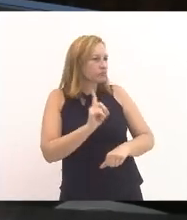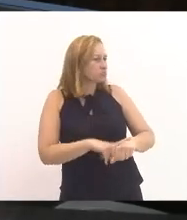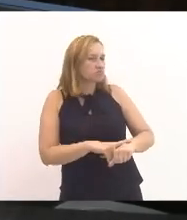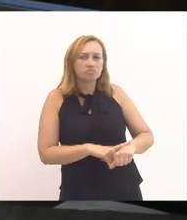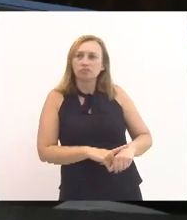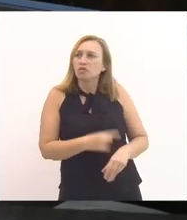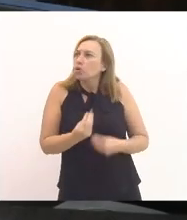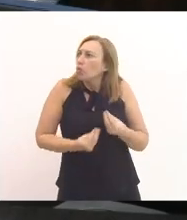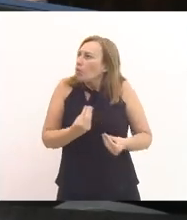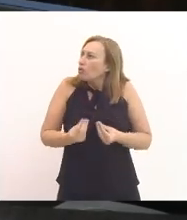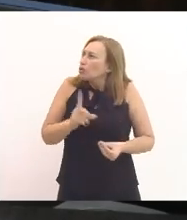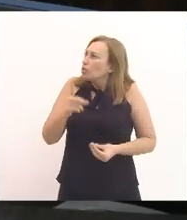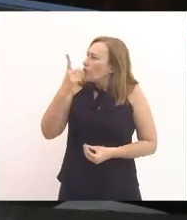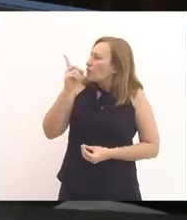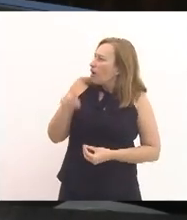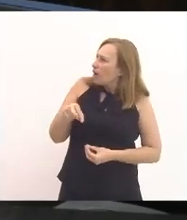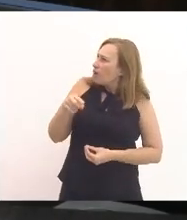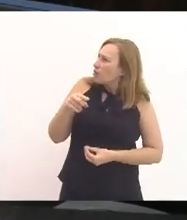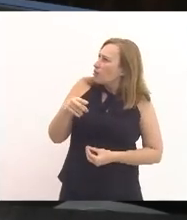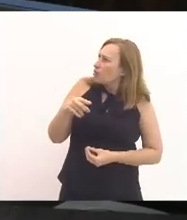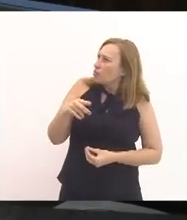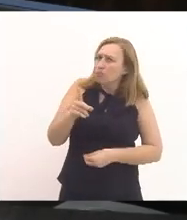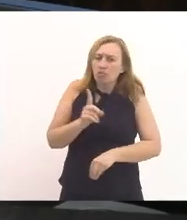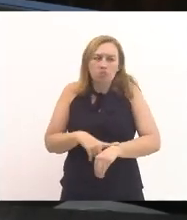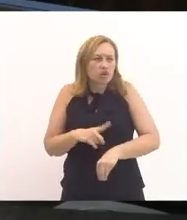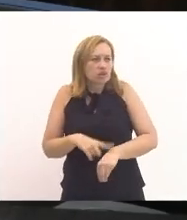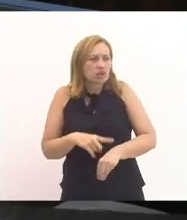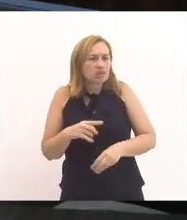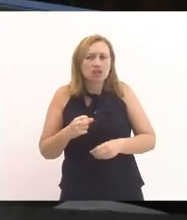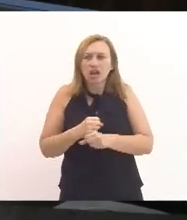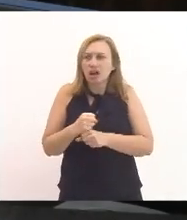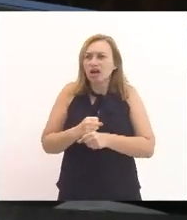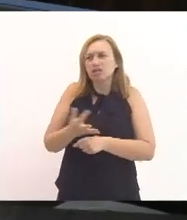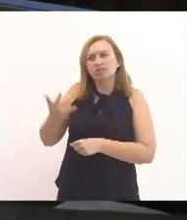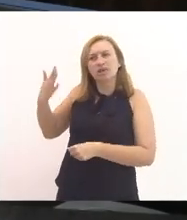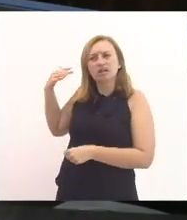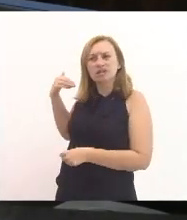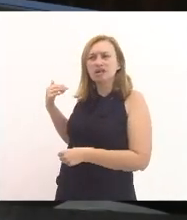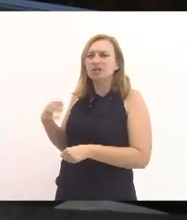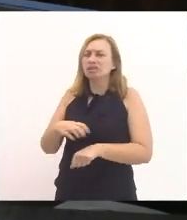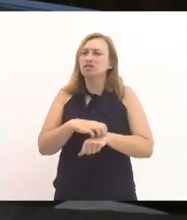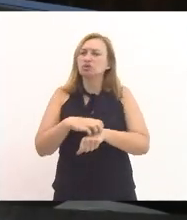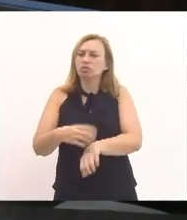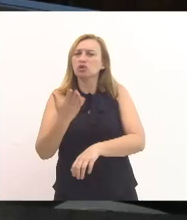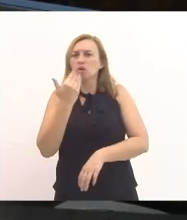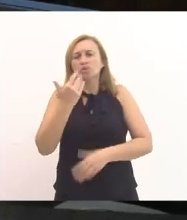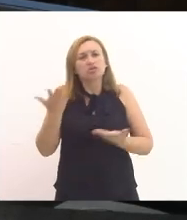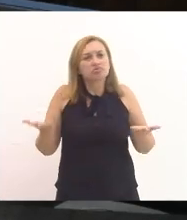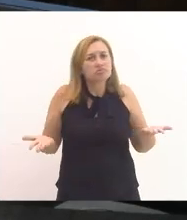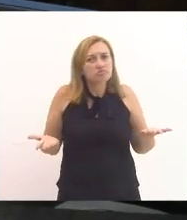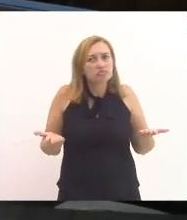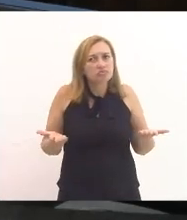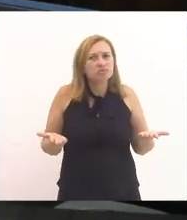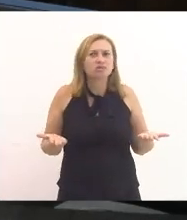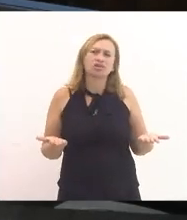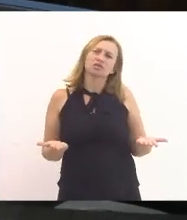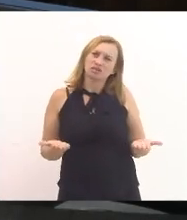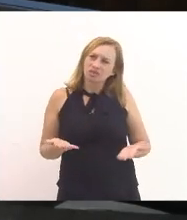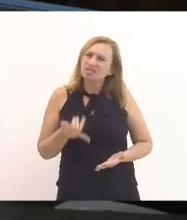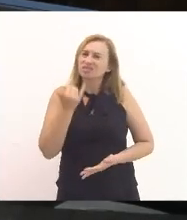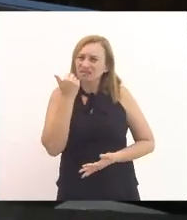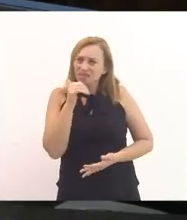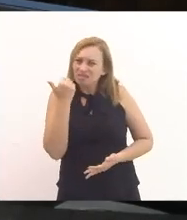quando é que no momento se o negócio é de 2011 2012 respectivamente tanto Transporte como alimentação e por isso é